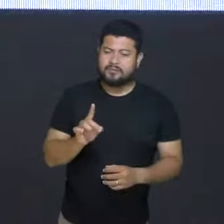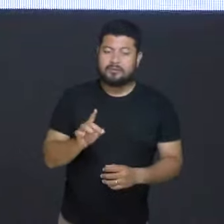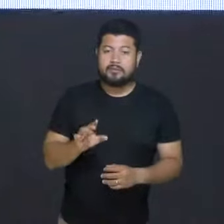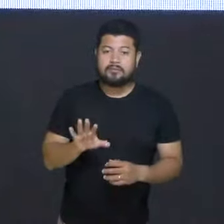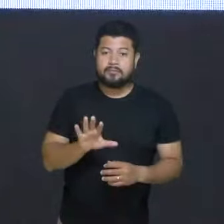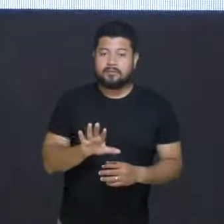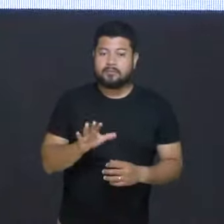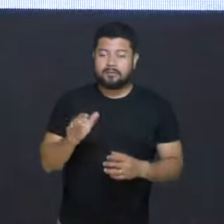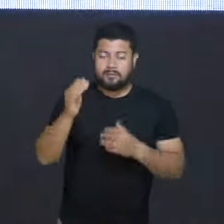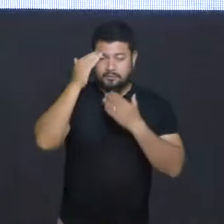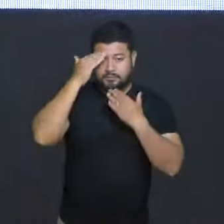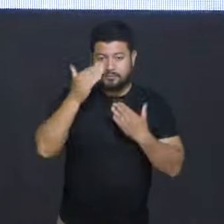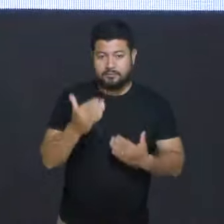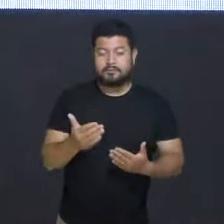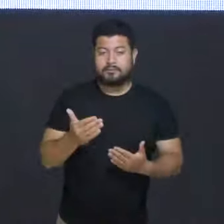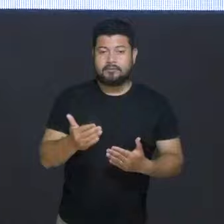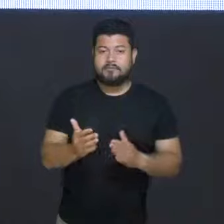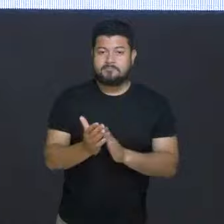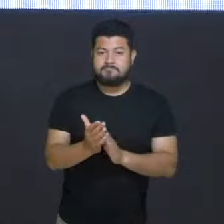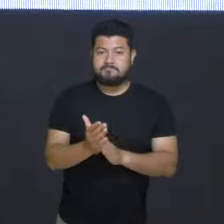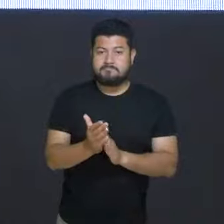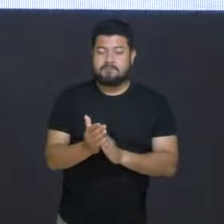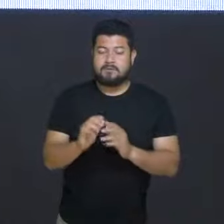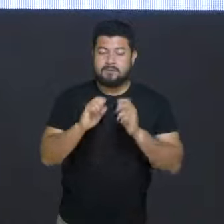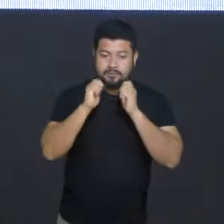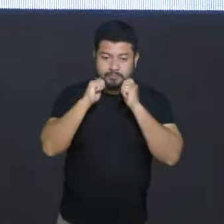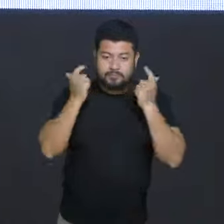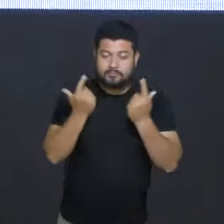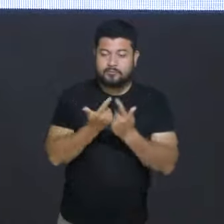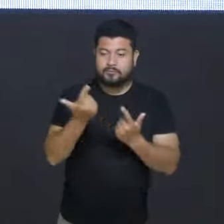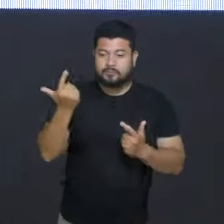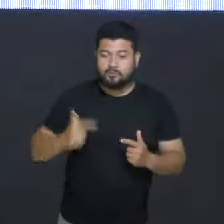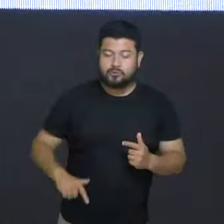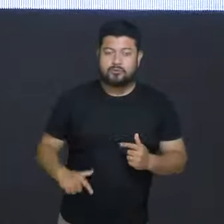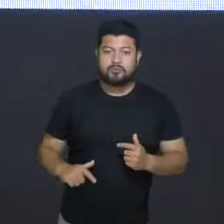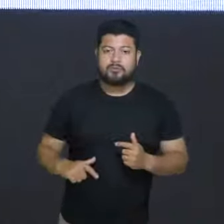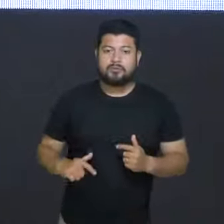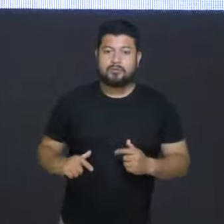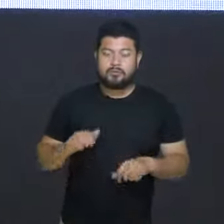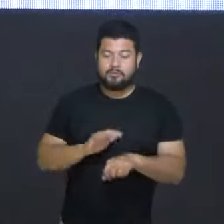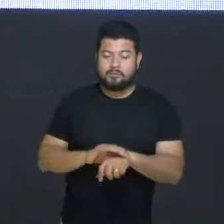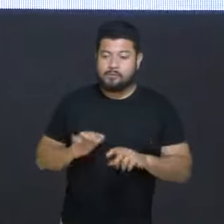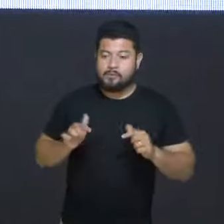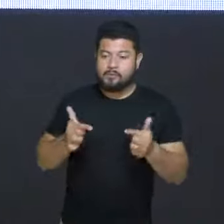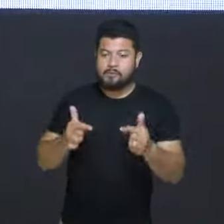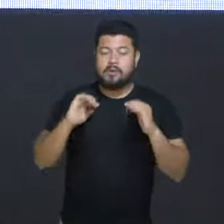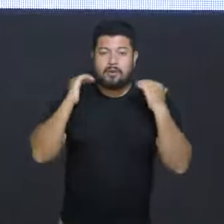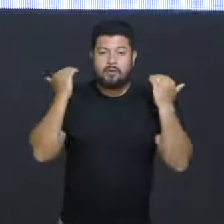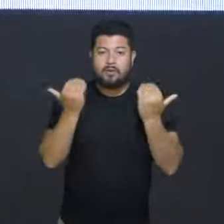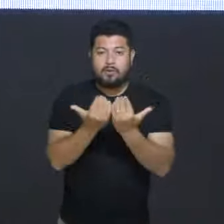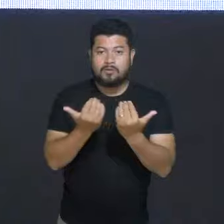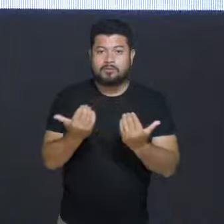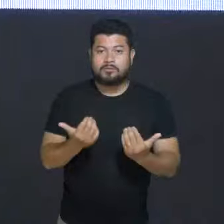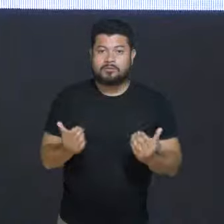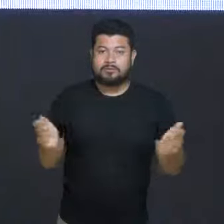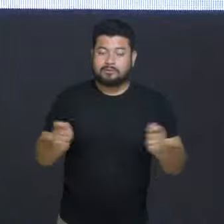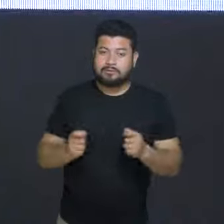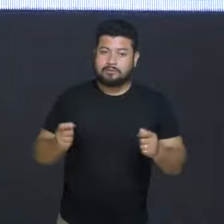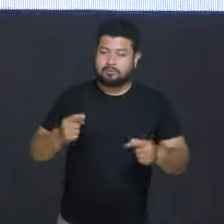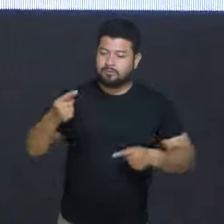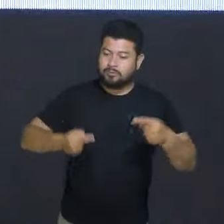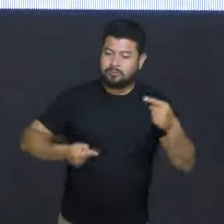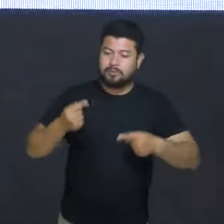temos agradecer e parabenizar mais uma vez a Assembleia Legislativa pela iniciativa desse congresso a possibilidade de